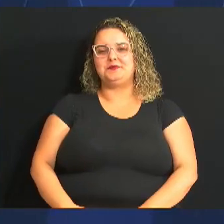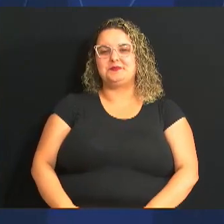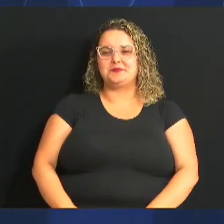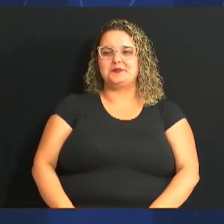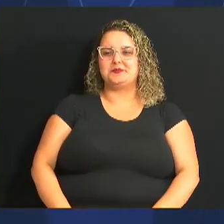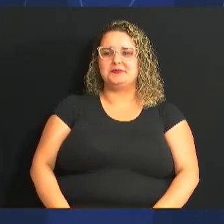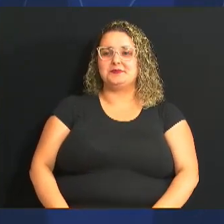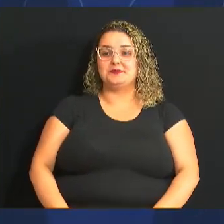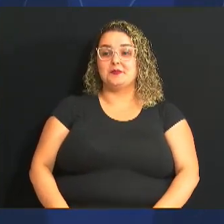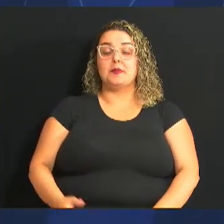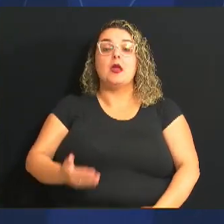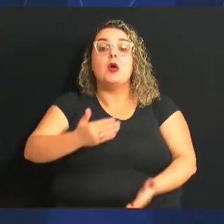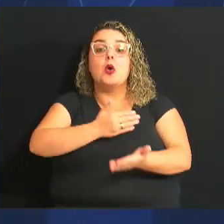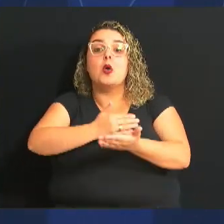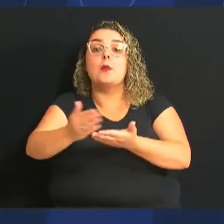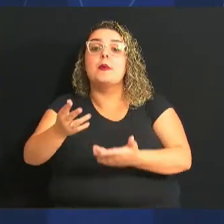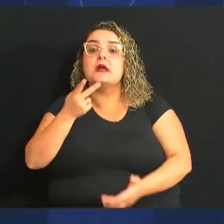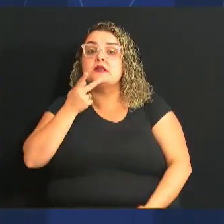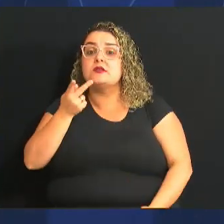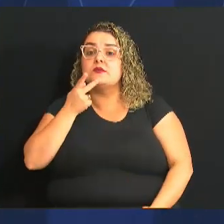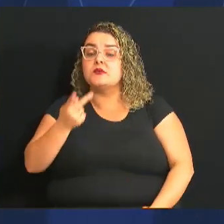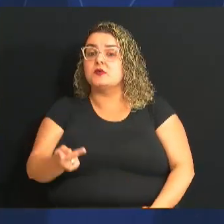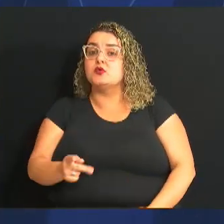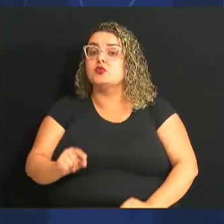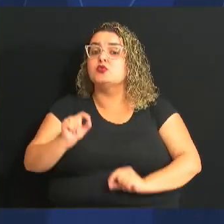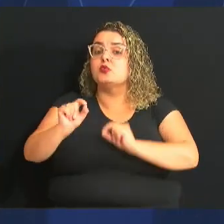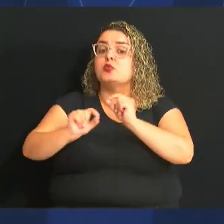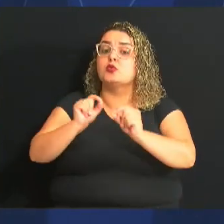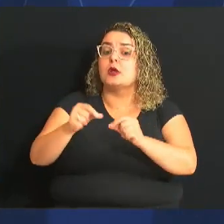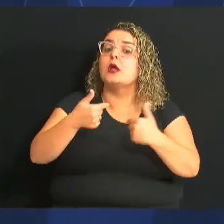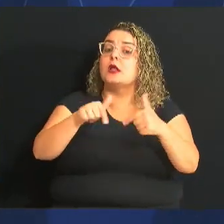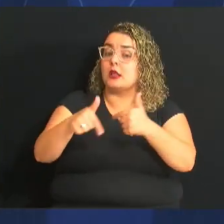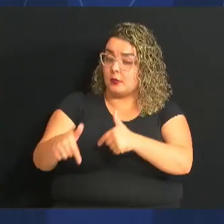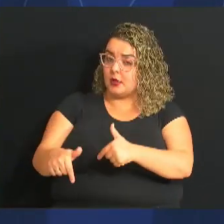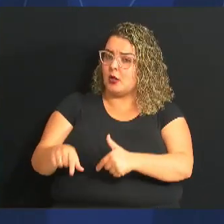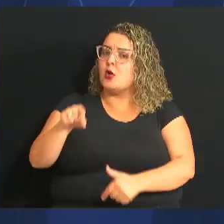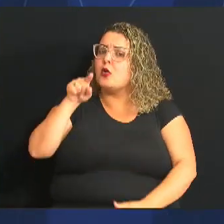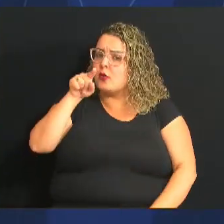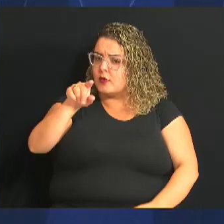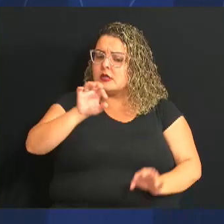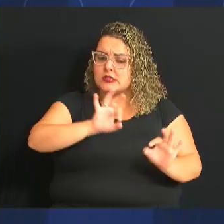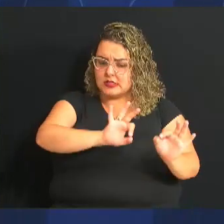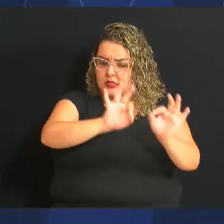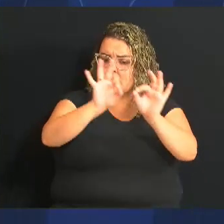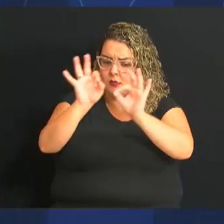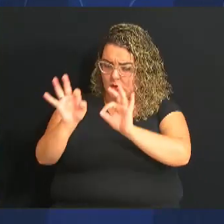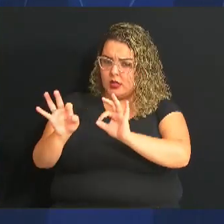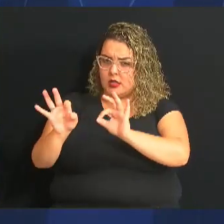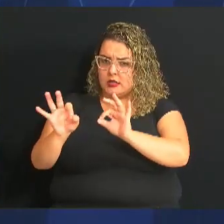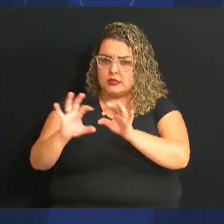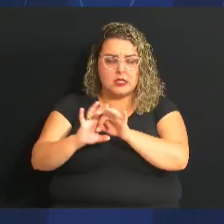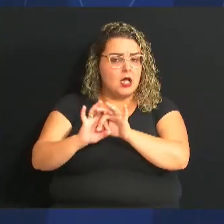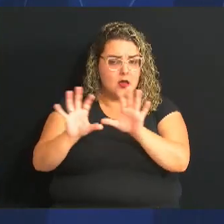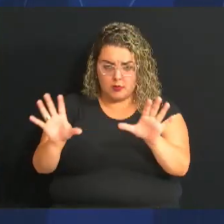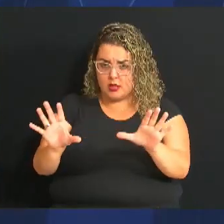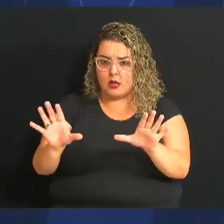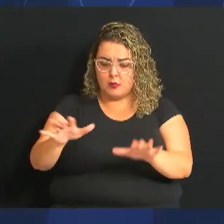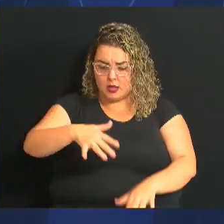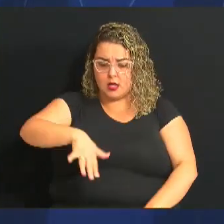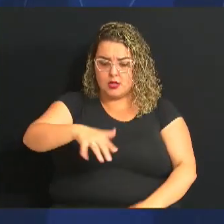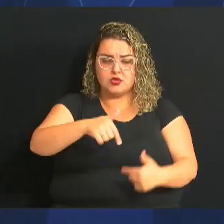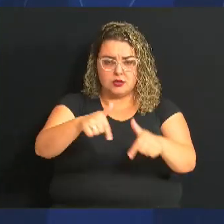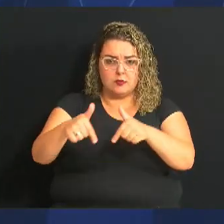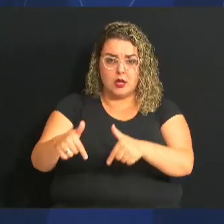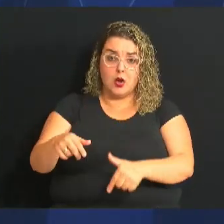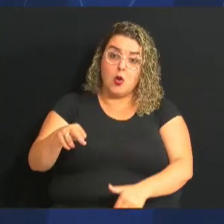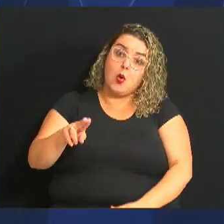E a gente começa falando sobre emprego. Você que está nos acompanhando, está disponível para o mercado de trabalho